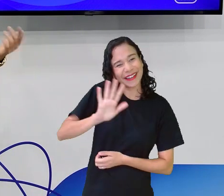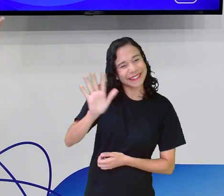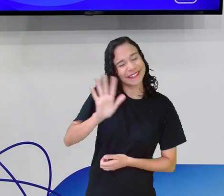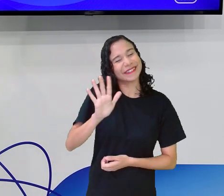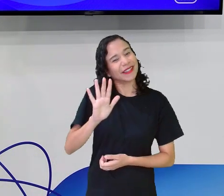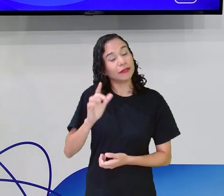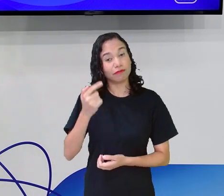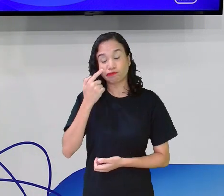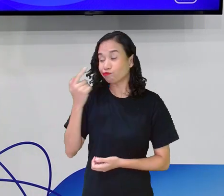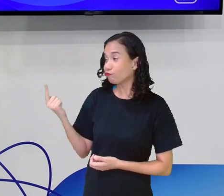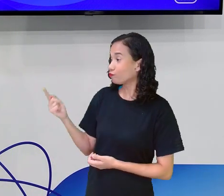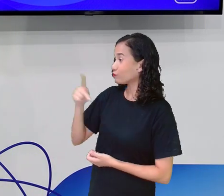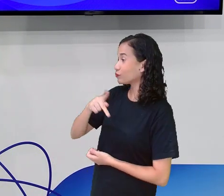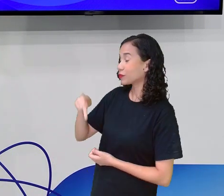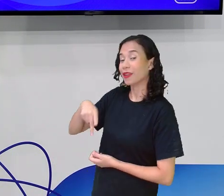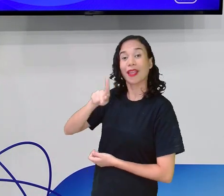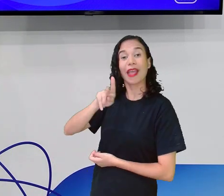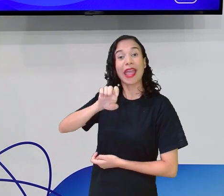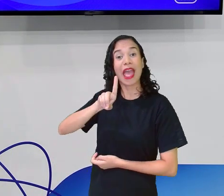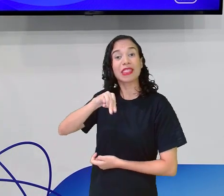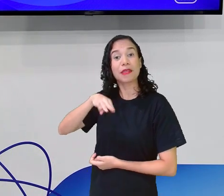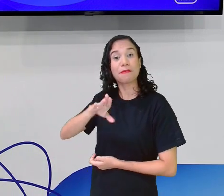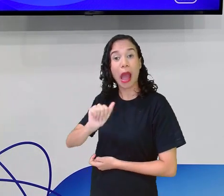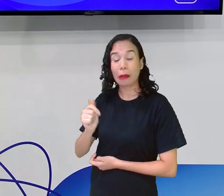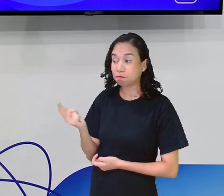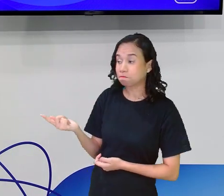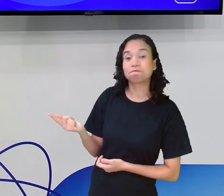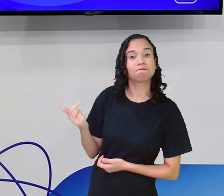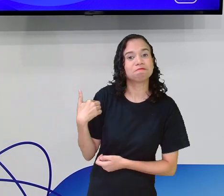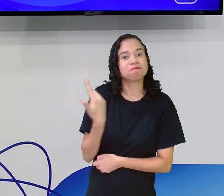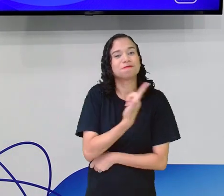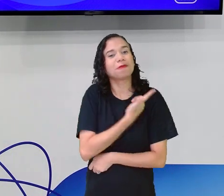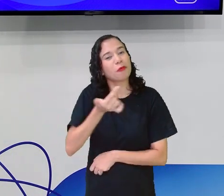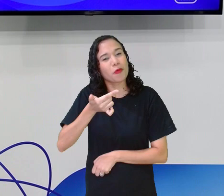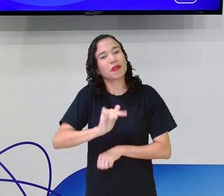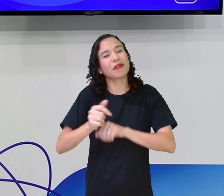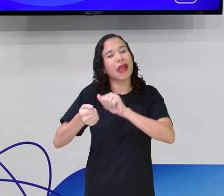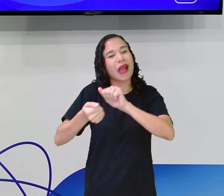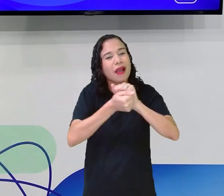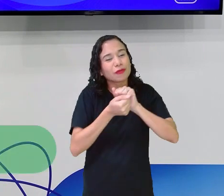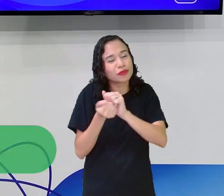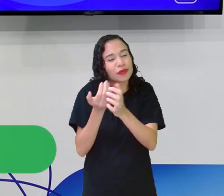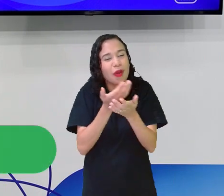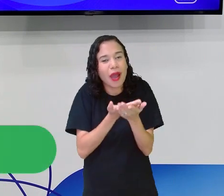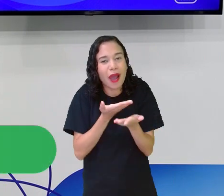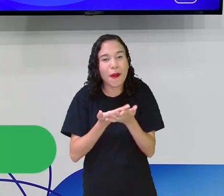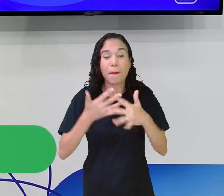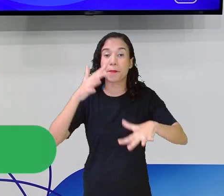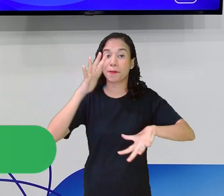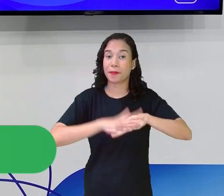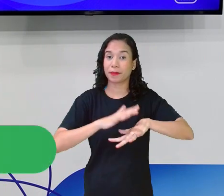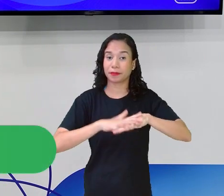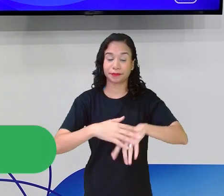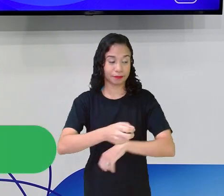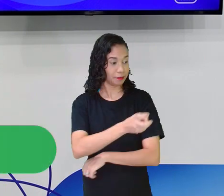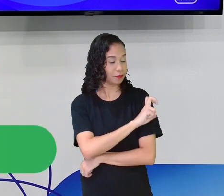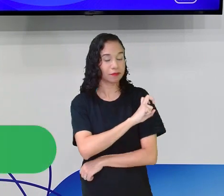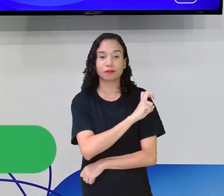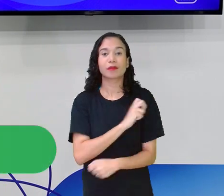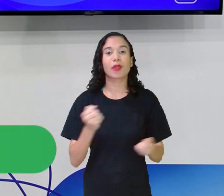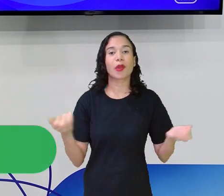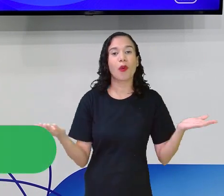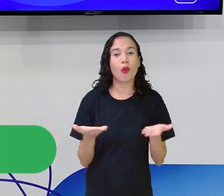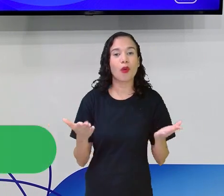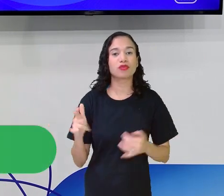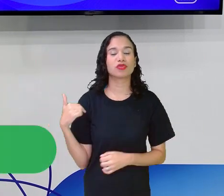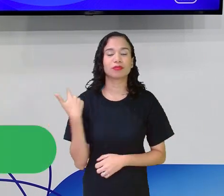Olá, eu sou a professora Kedma Santos e estou aqui para mais uma aula de matemática para os quintos anos. Hoje